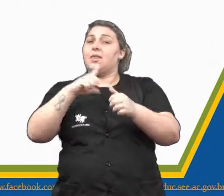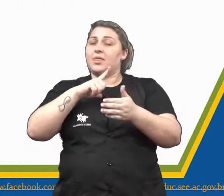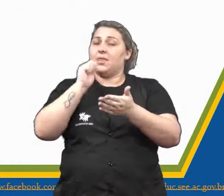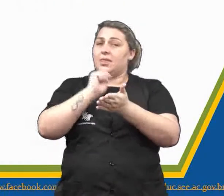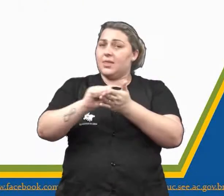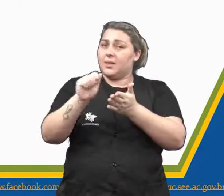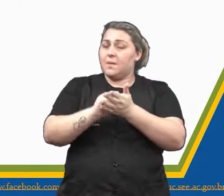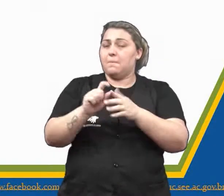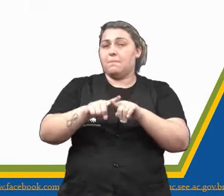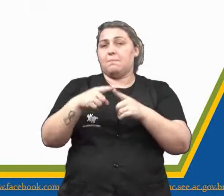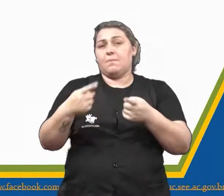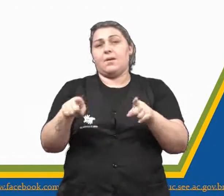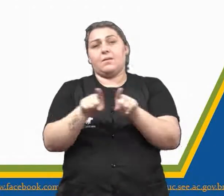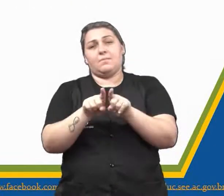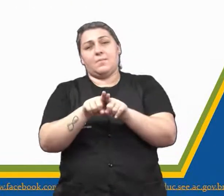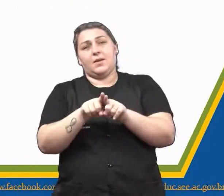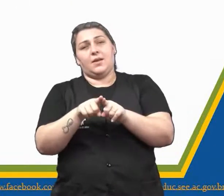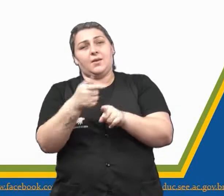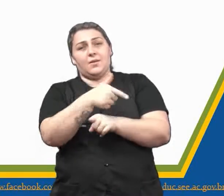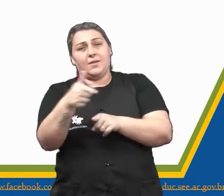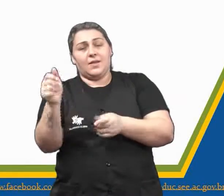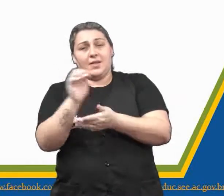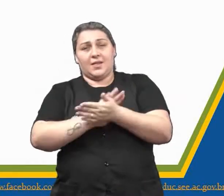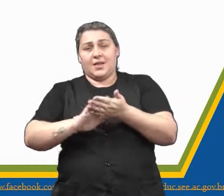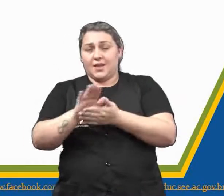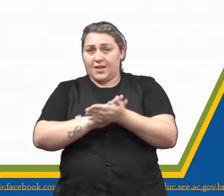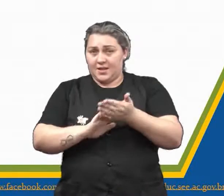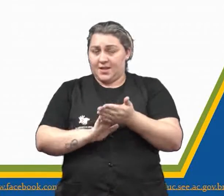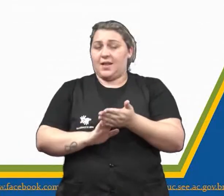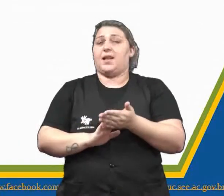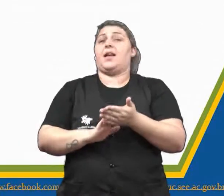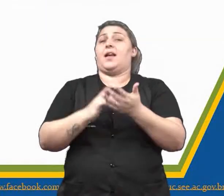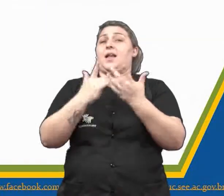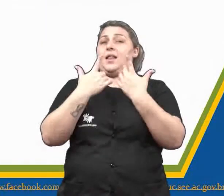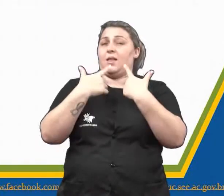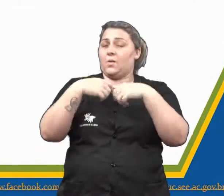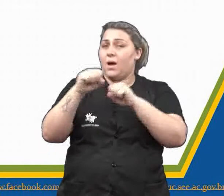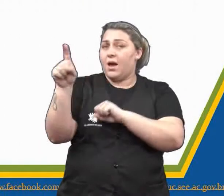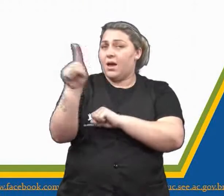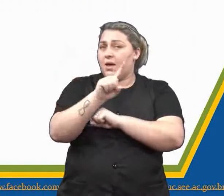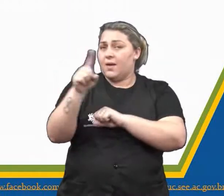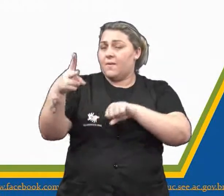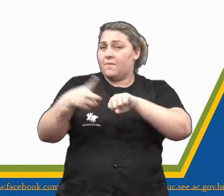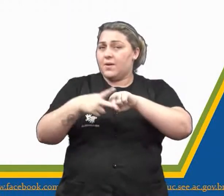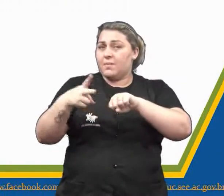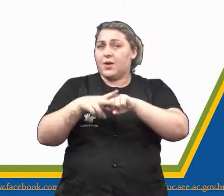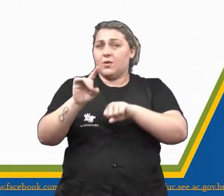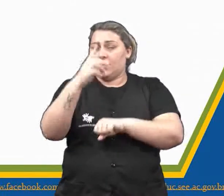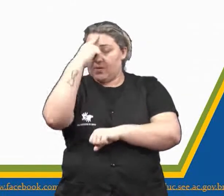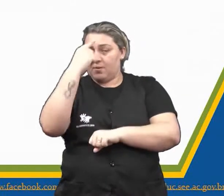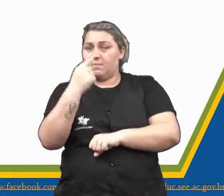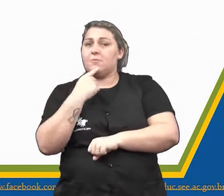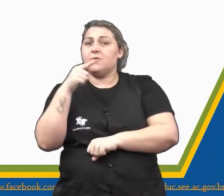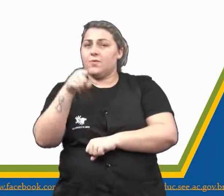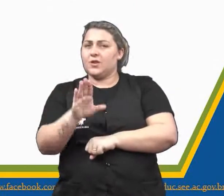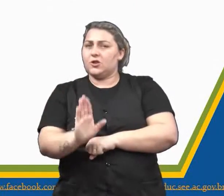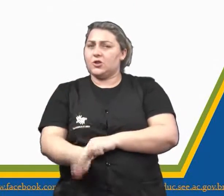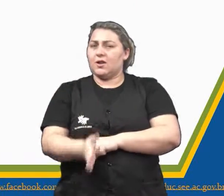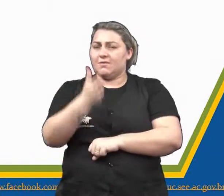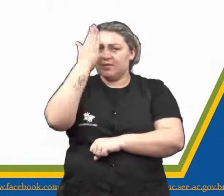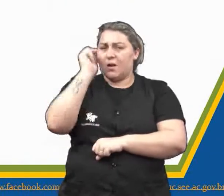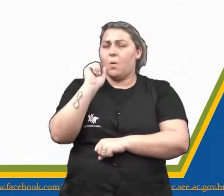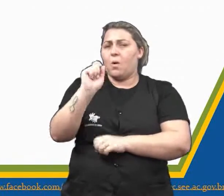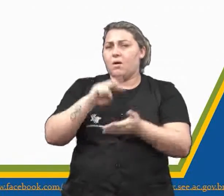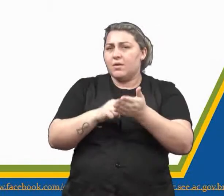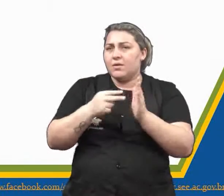tem memes que não tem nada escrito, ou seja, que são linguagens não verbais. Apenas a imagem que fala com você. Logo ao